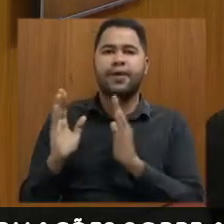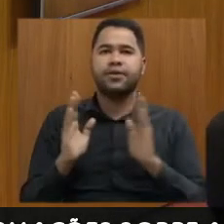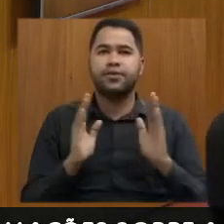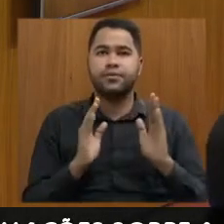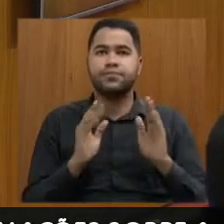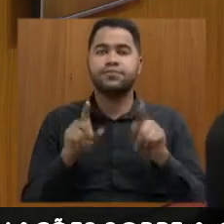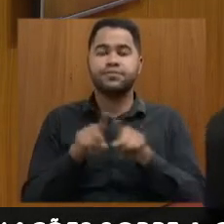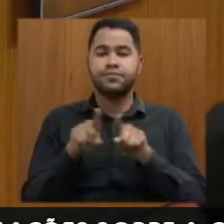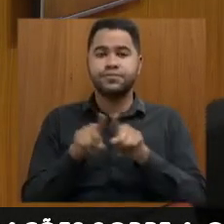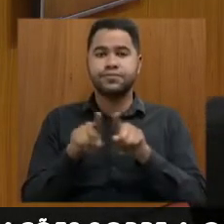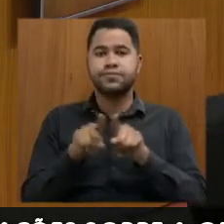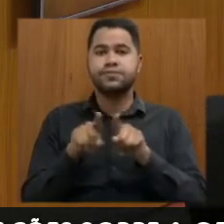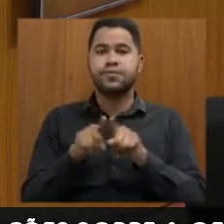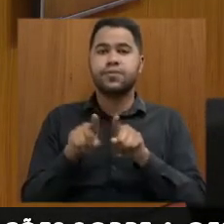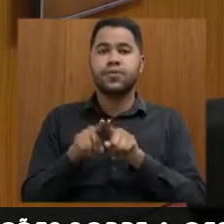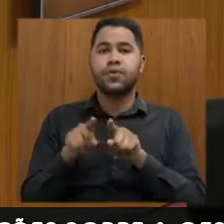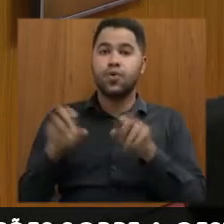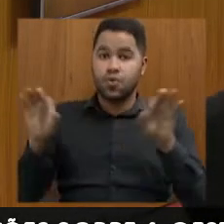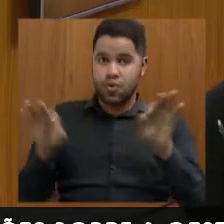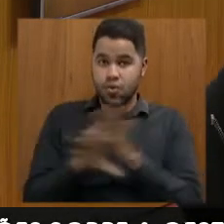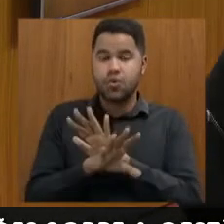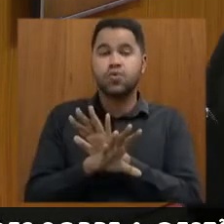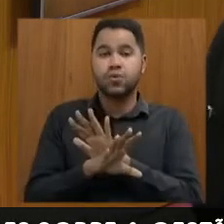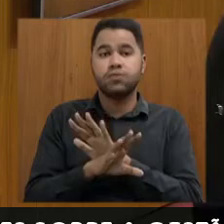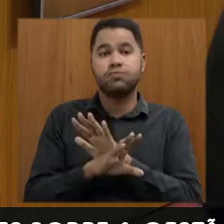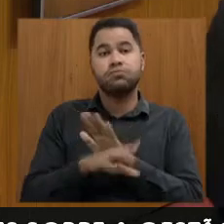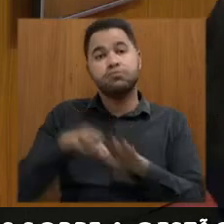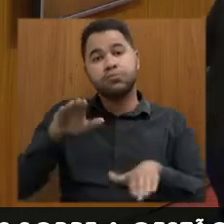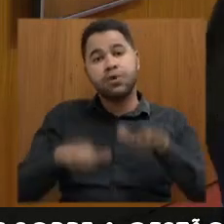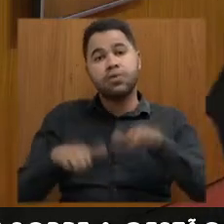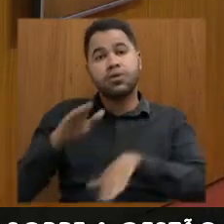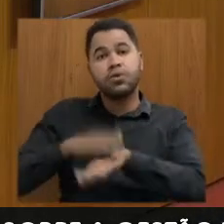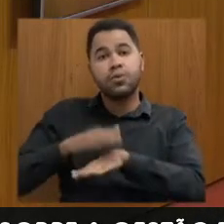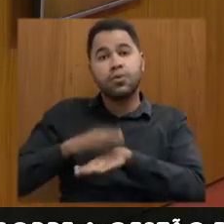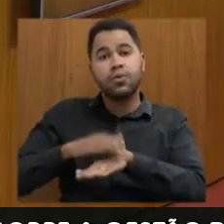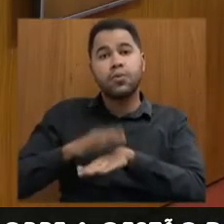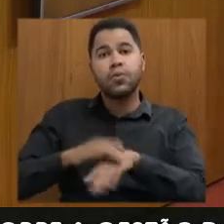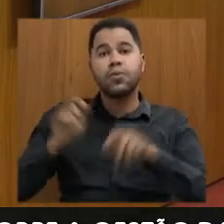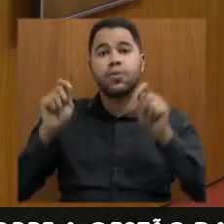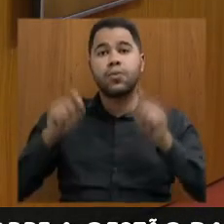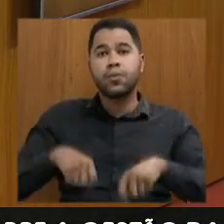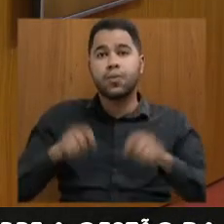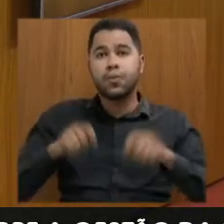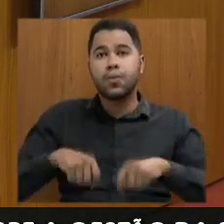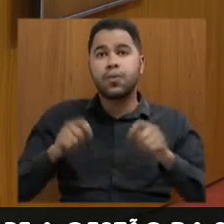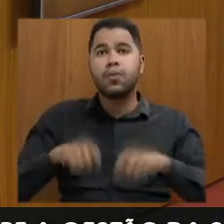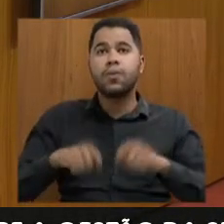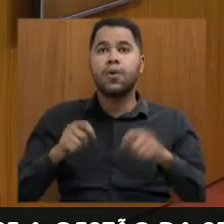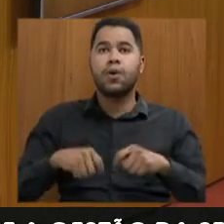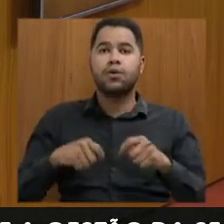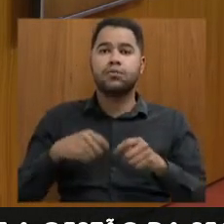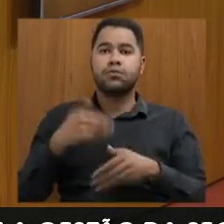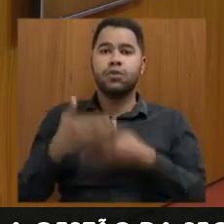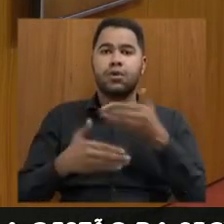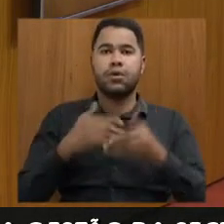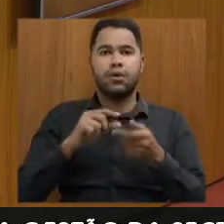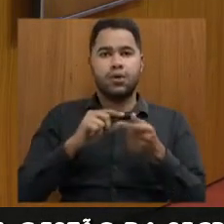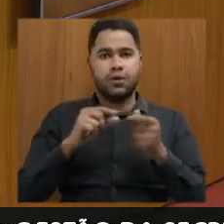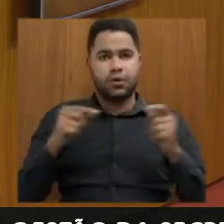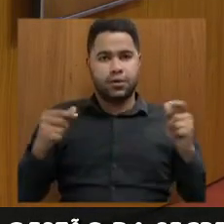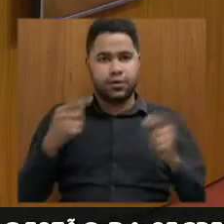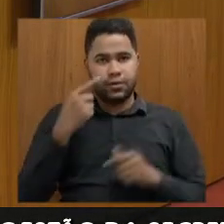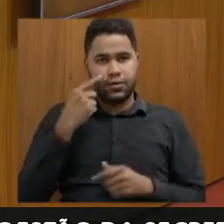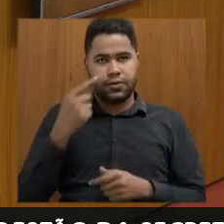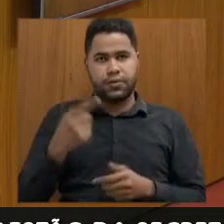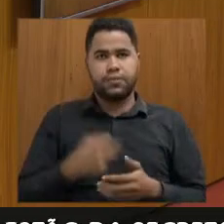que esse estúdio de habilidade seja concluído para que talvez o próprio Porto Açu posso fazer um pedido de autorização excelente estrutura de avisar